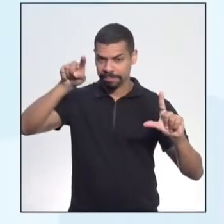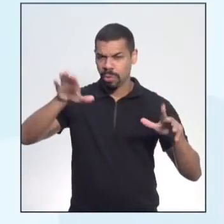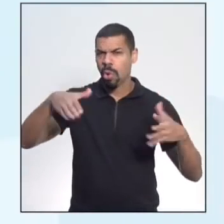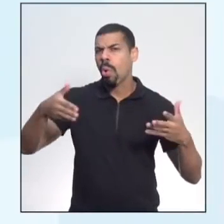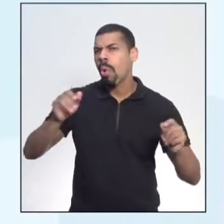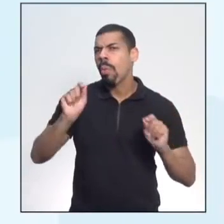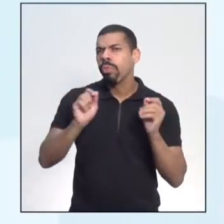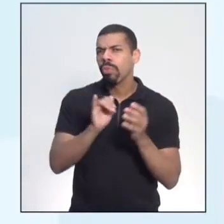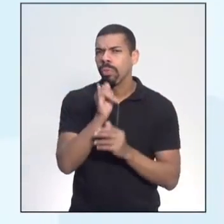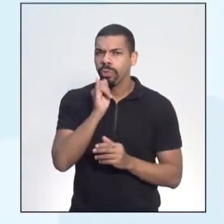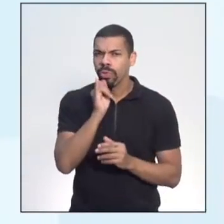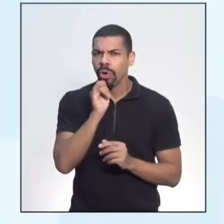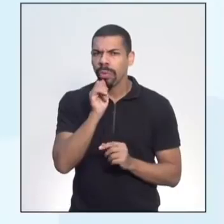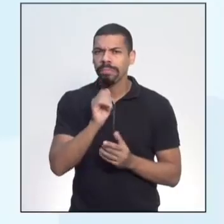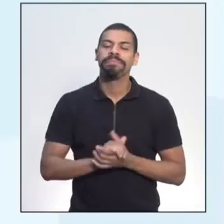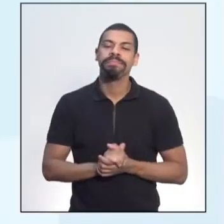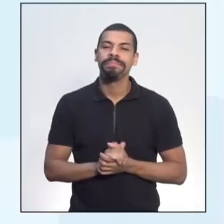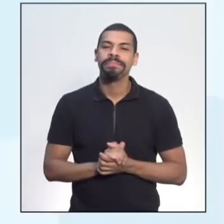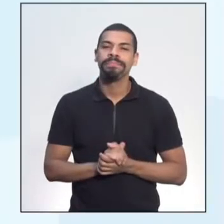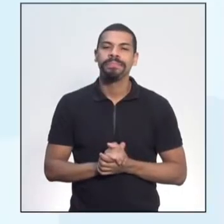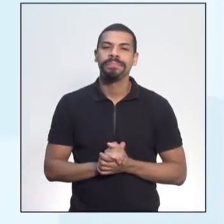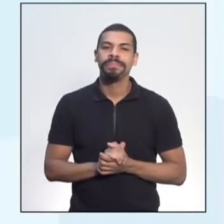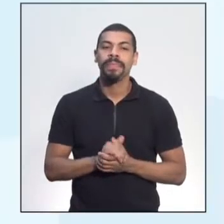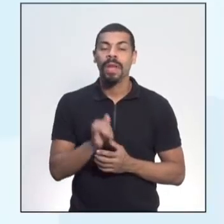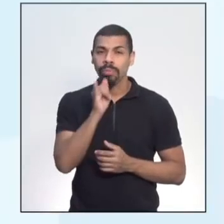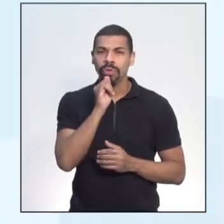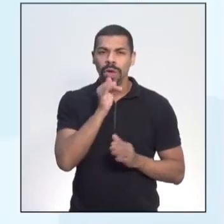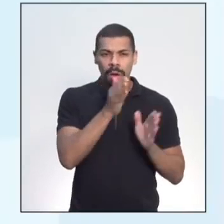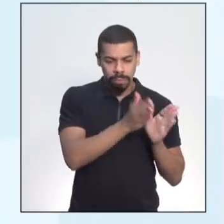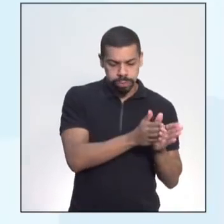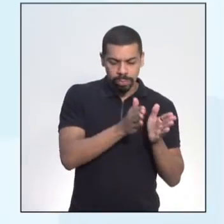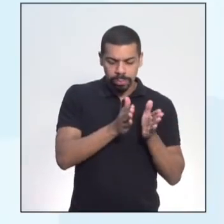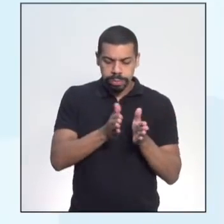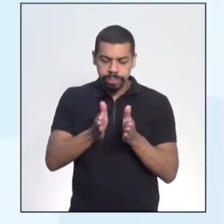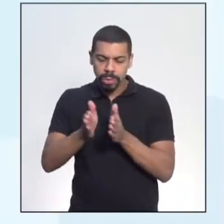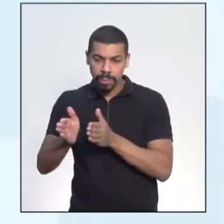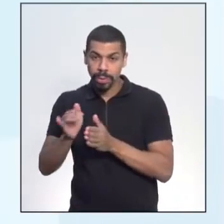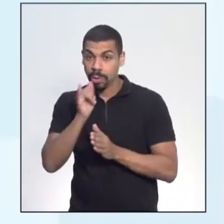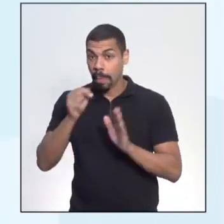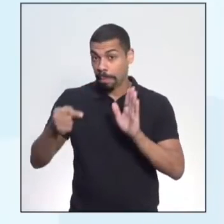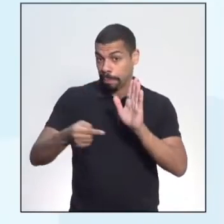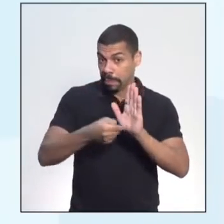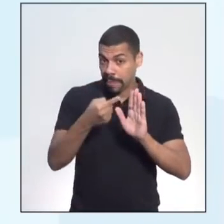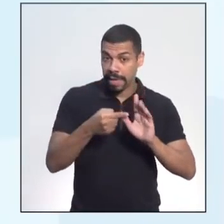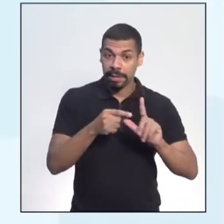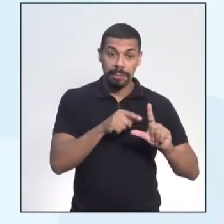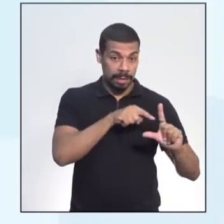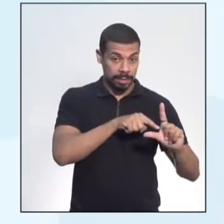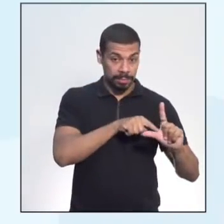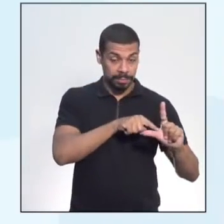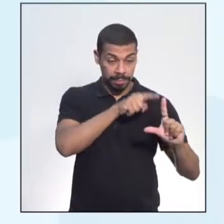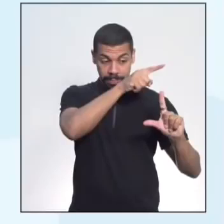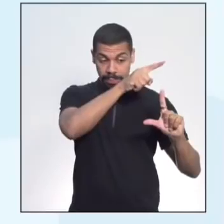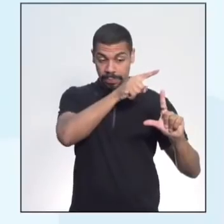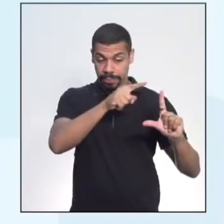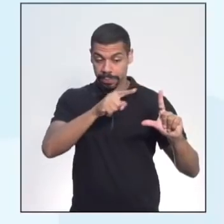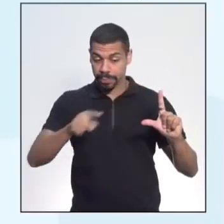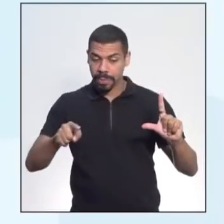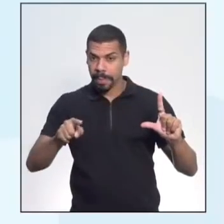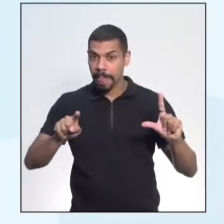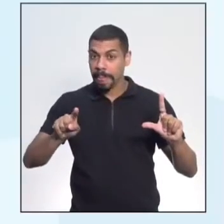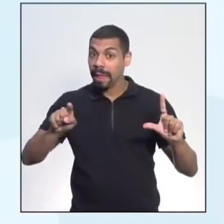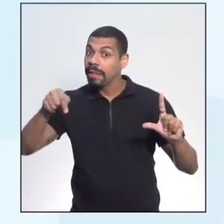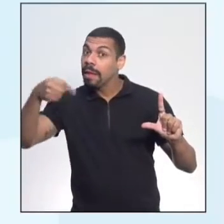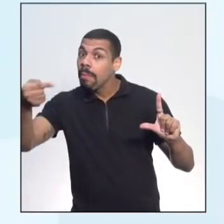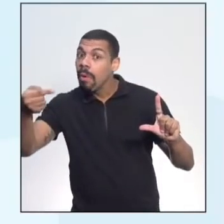é respectivamente? Significa na ordem. Então, eu quero que vocês olhem para esses gráficos, olhem cada um deles, e